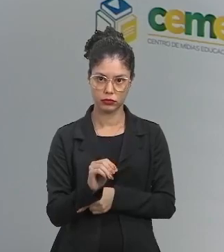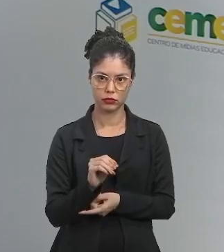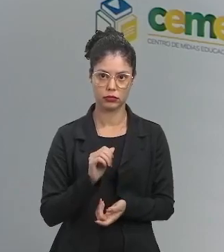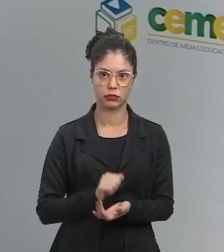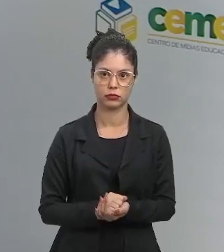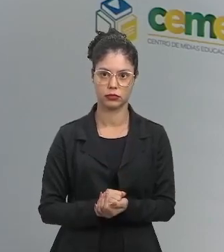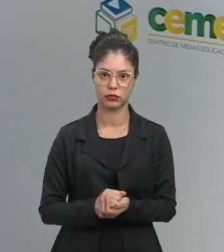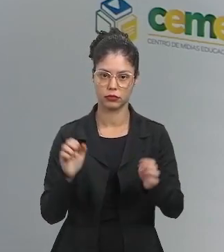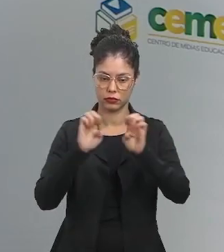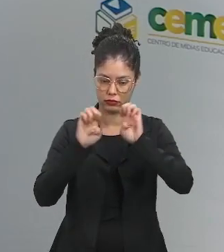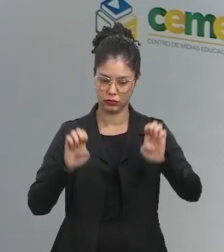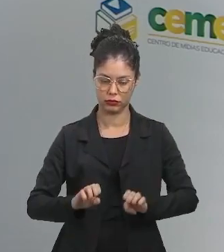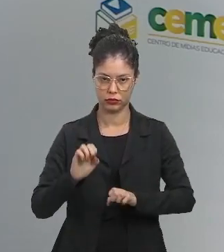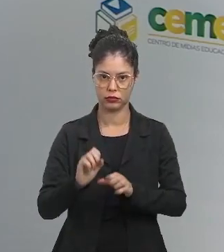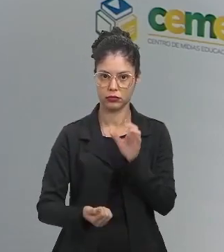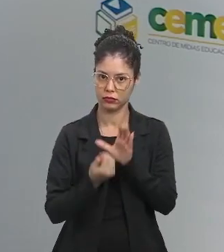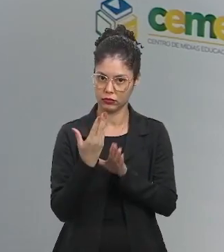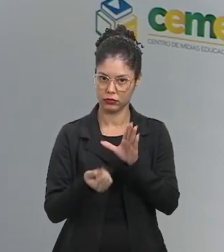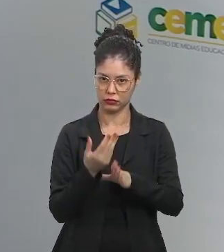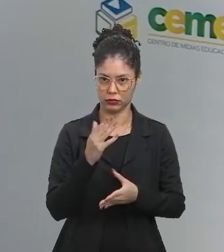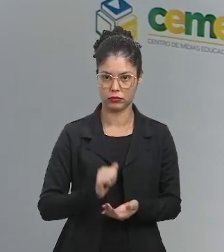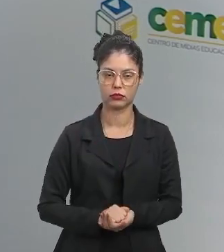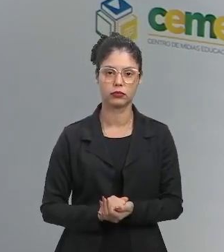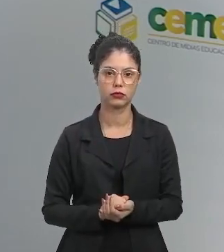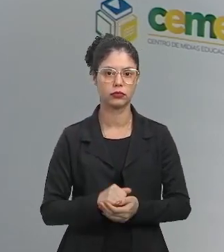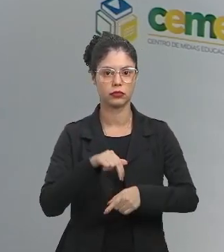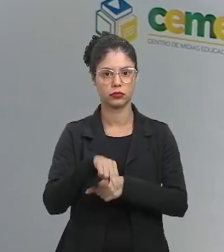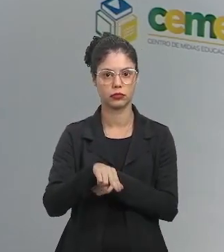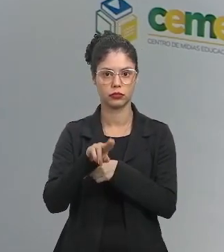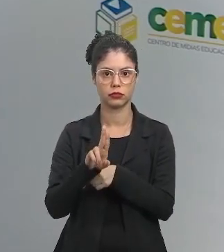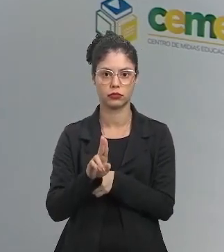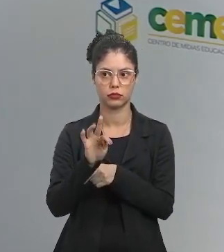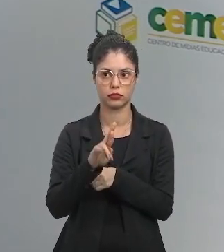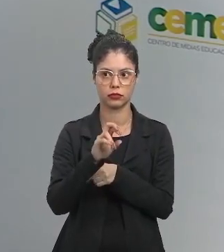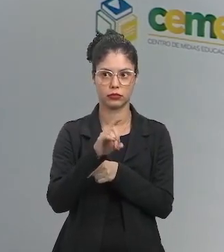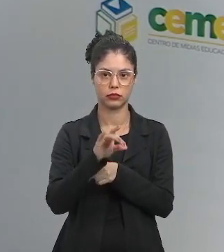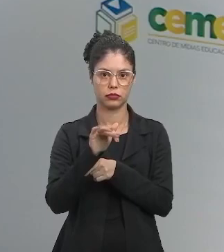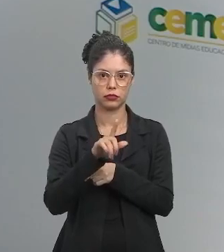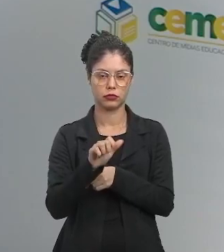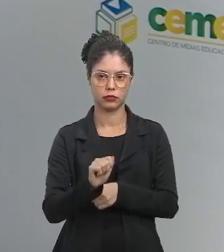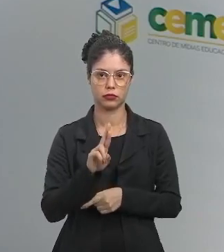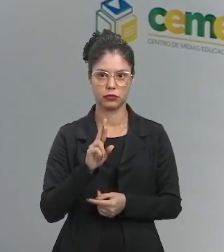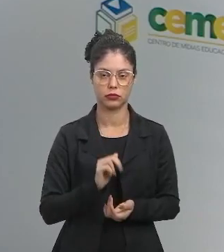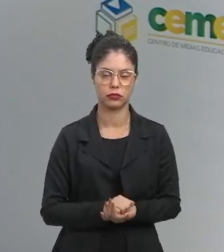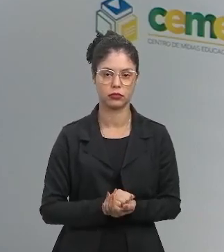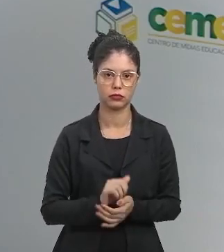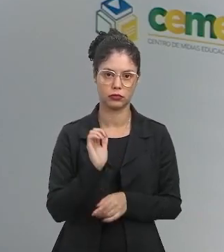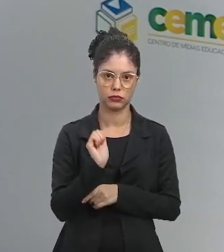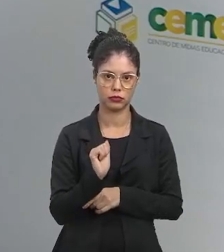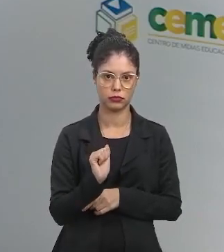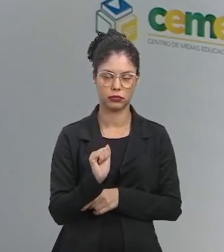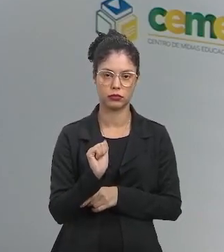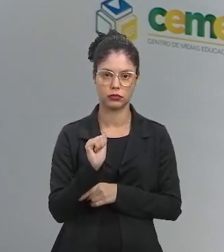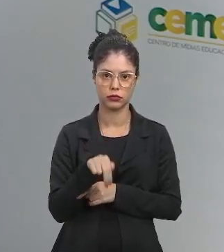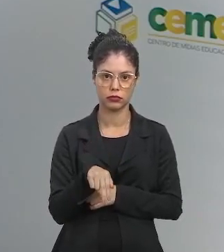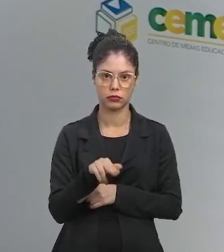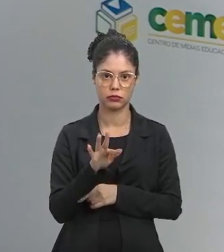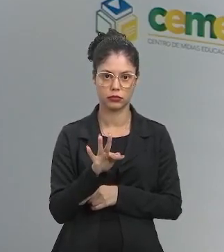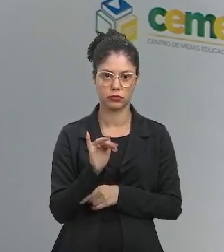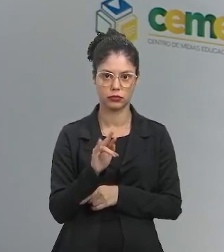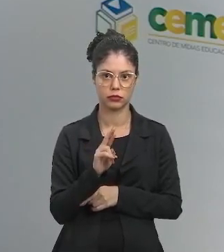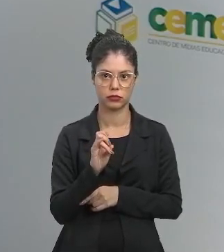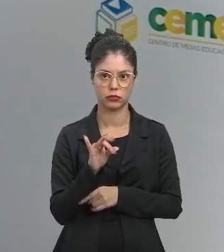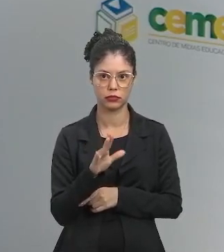estrutura proteica que nós produzimos para neutralizar esse antígeno chama-se anticorpo ou